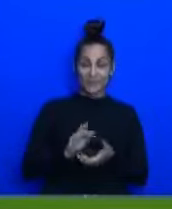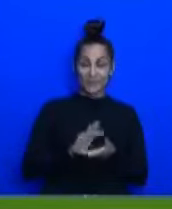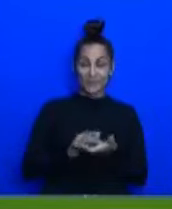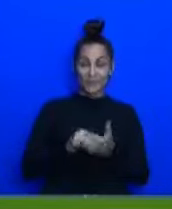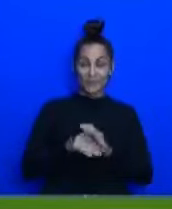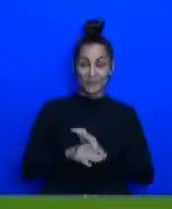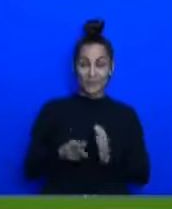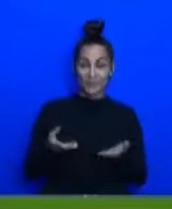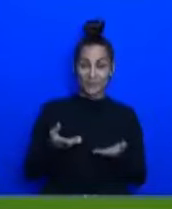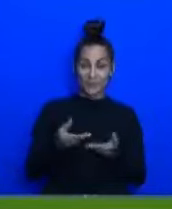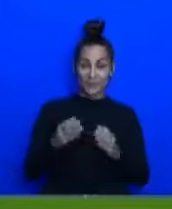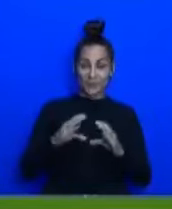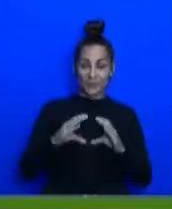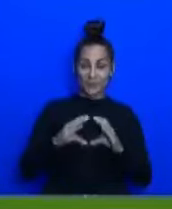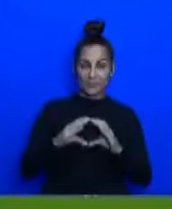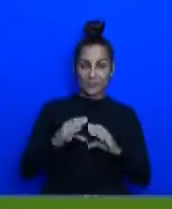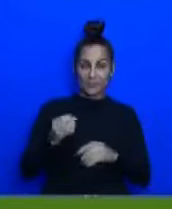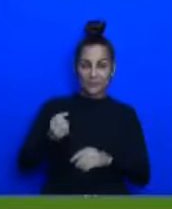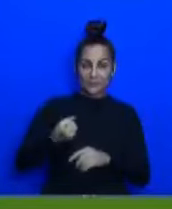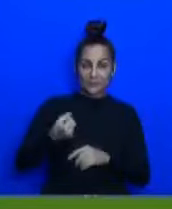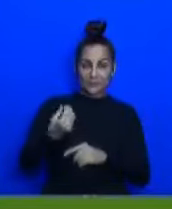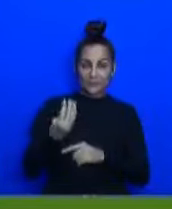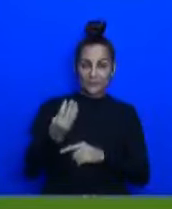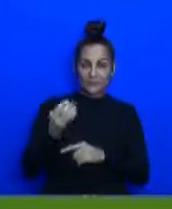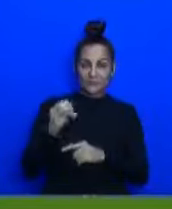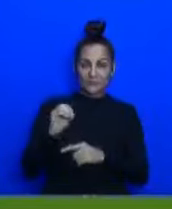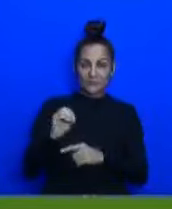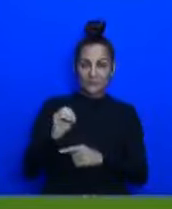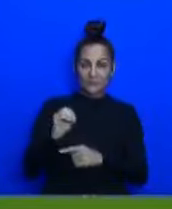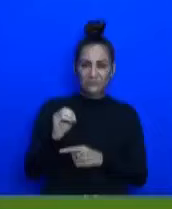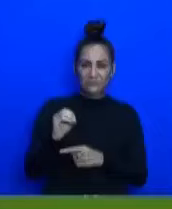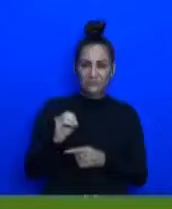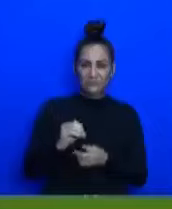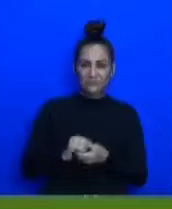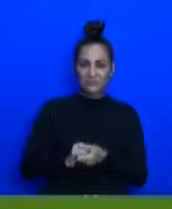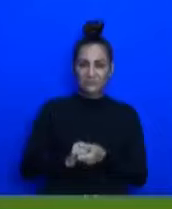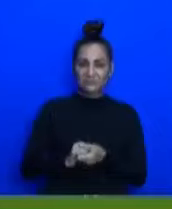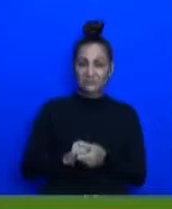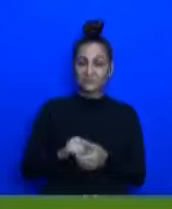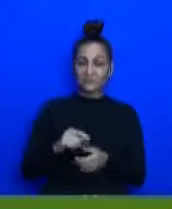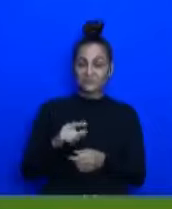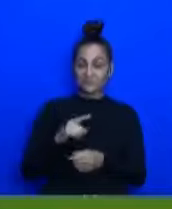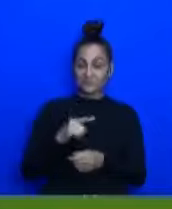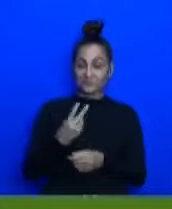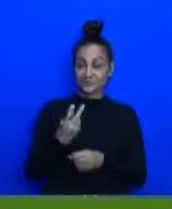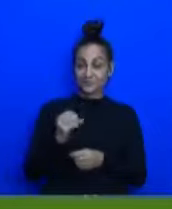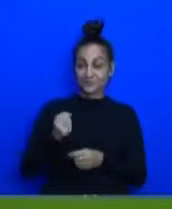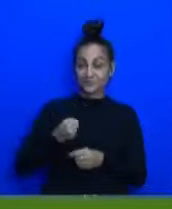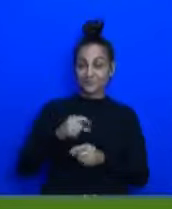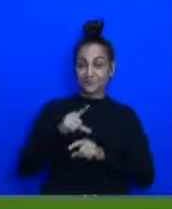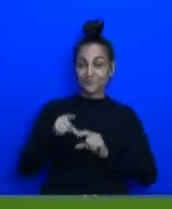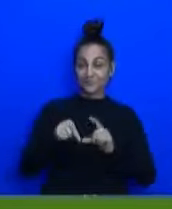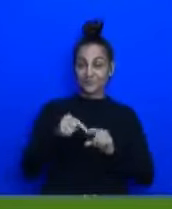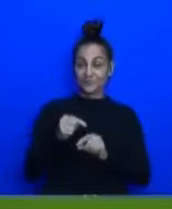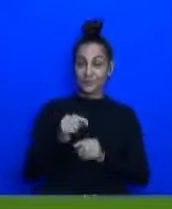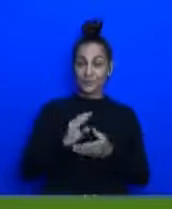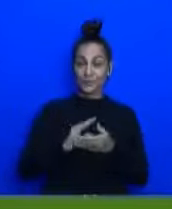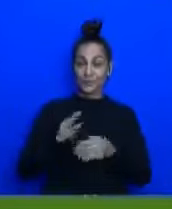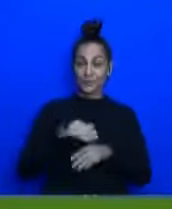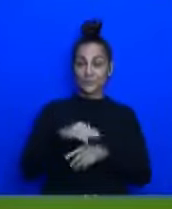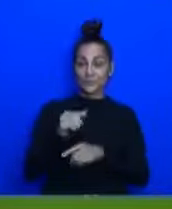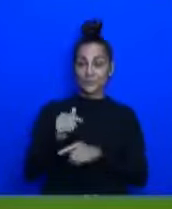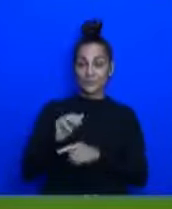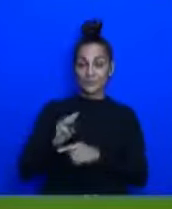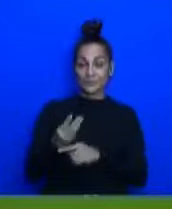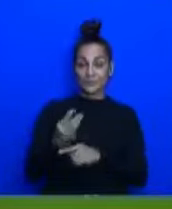Lotomania de hoje. Bola de número 40 foi sorteada nesse momento. São 20 dezenas a serem sorteadas. Um prêmio de mais de